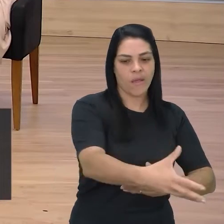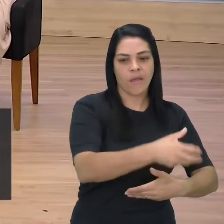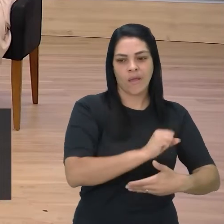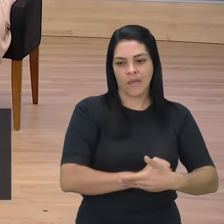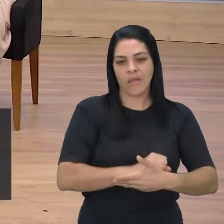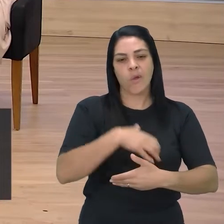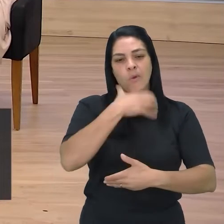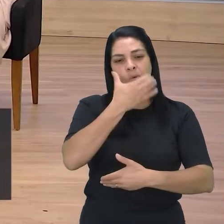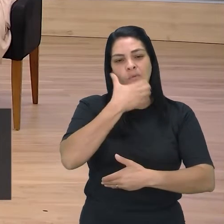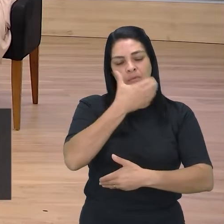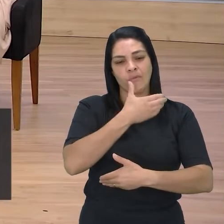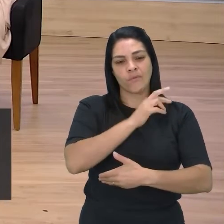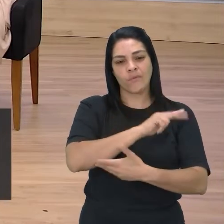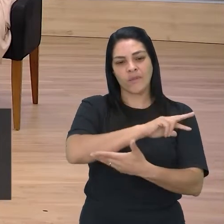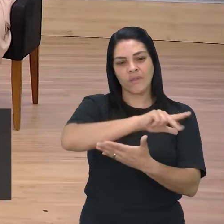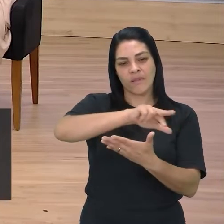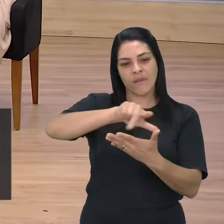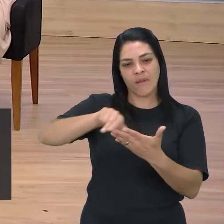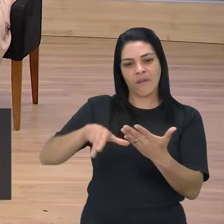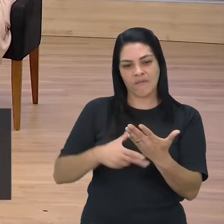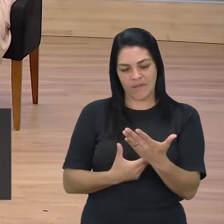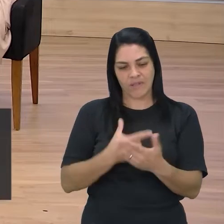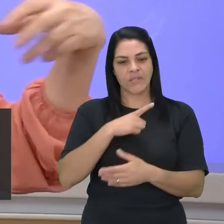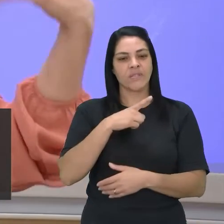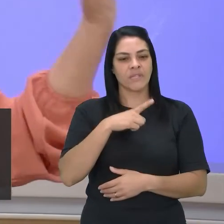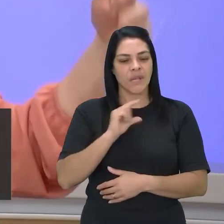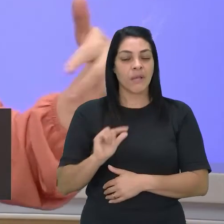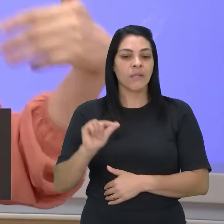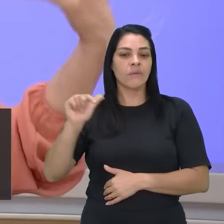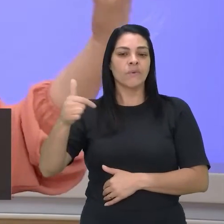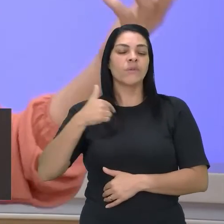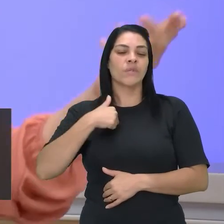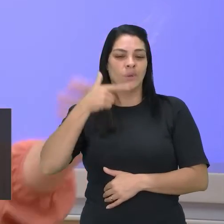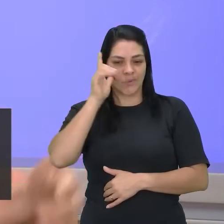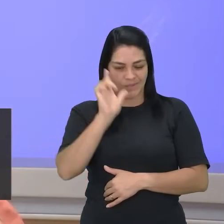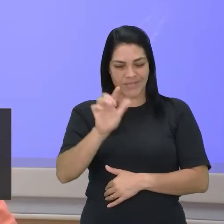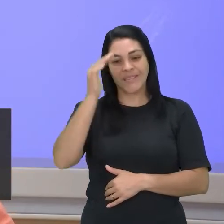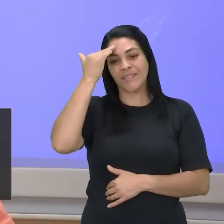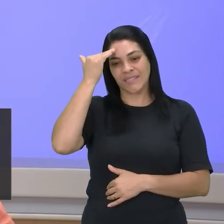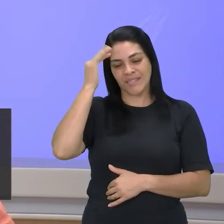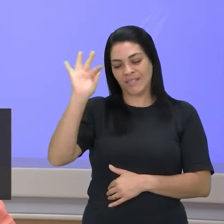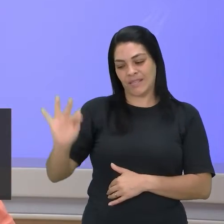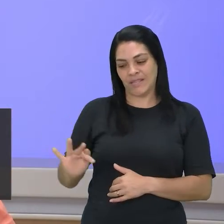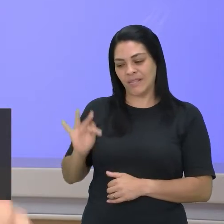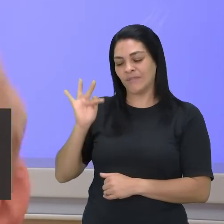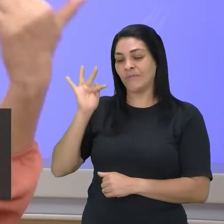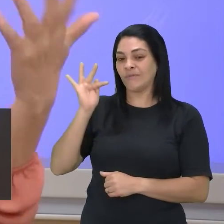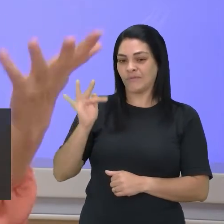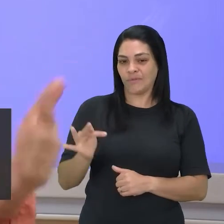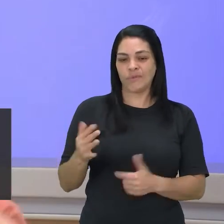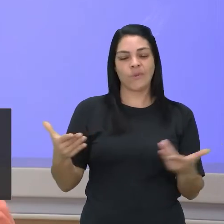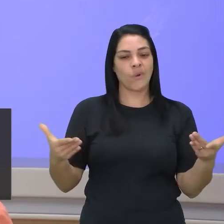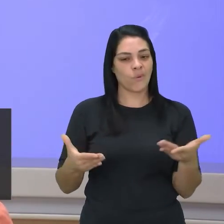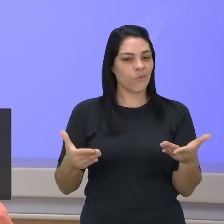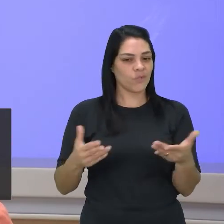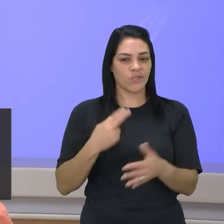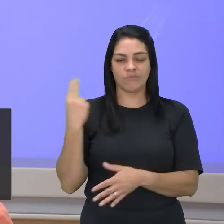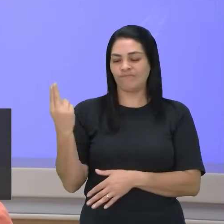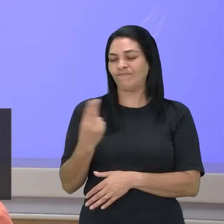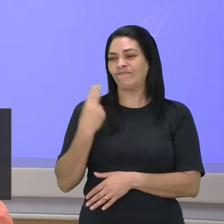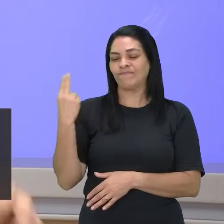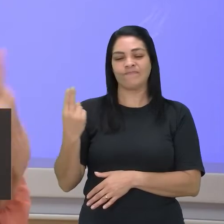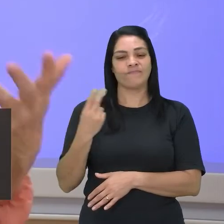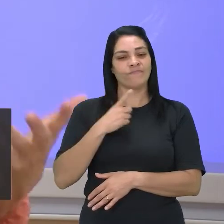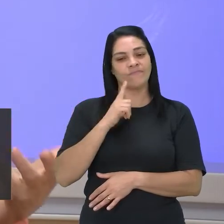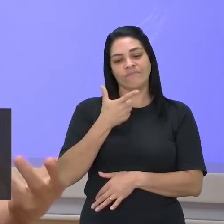frutas específicas do Cerrado, que depois eu vim entender mais tarde que... e hoje a gente não consegue